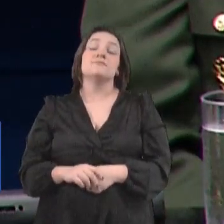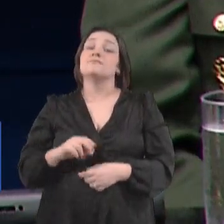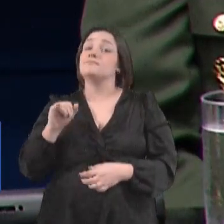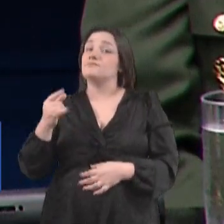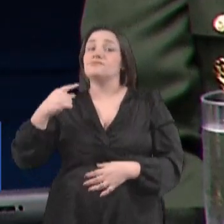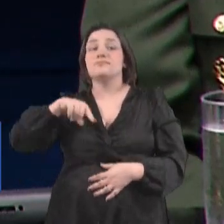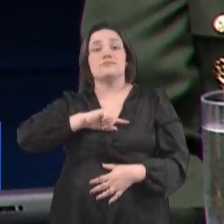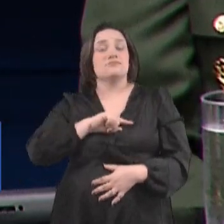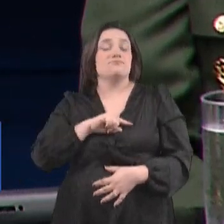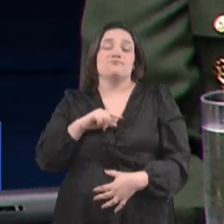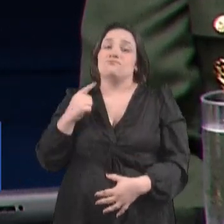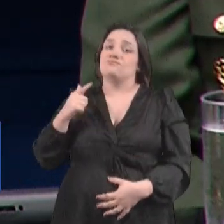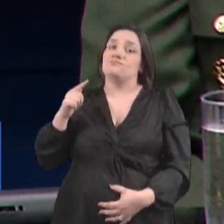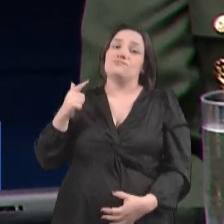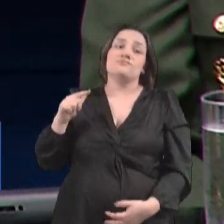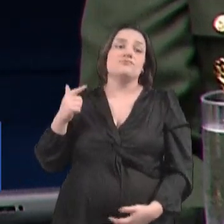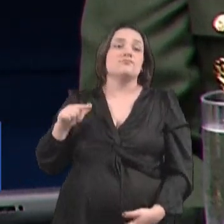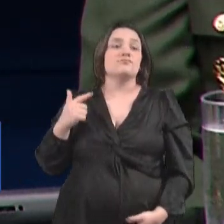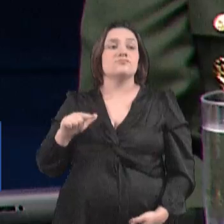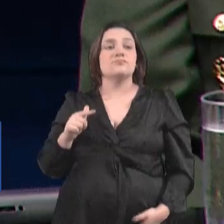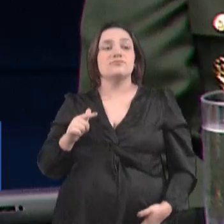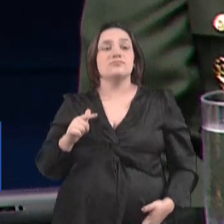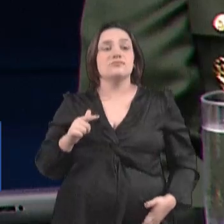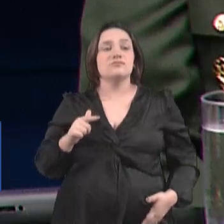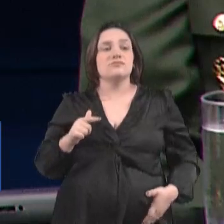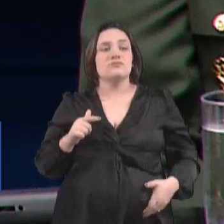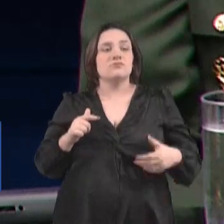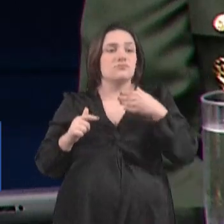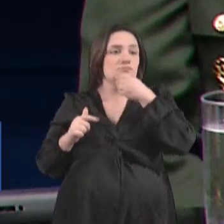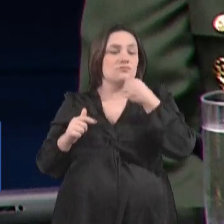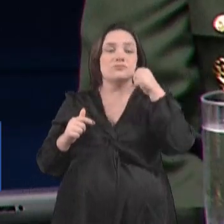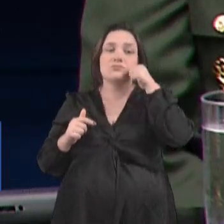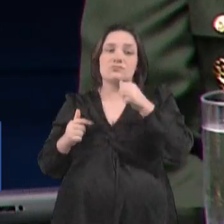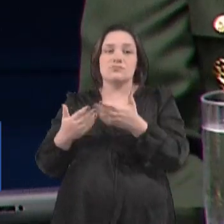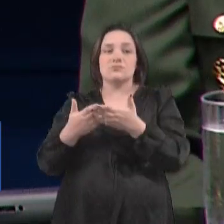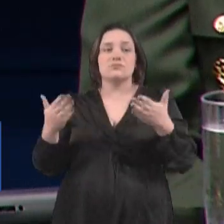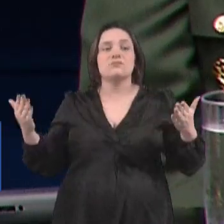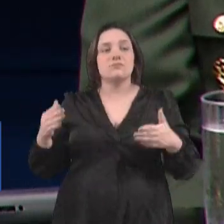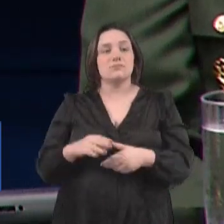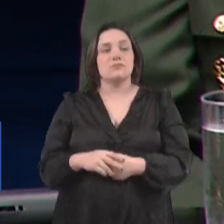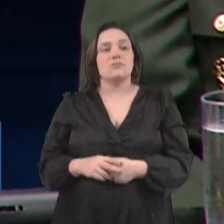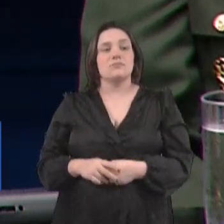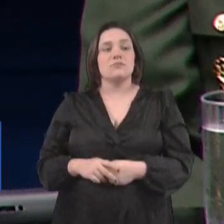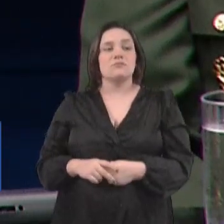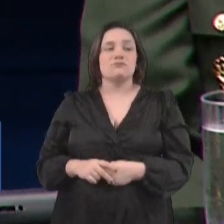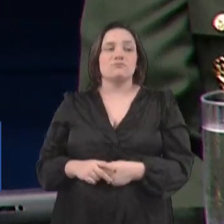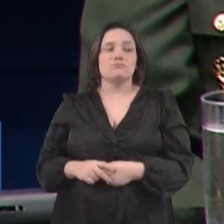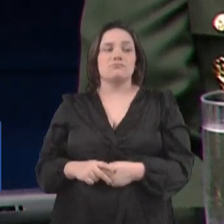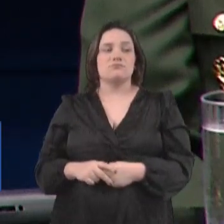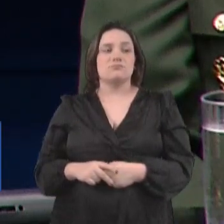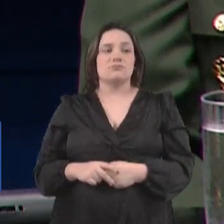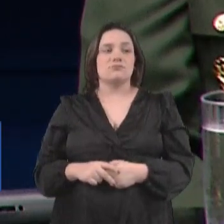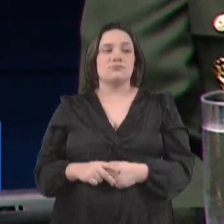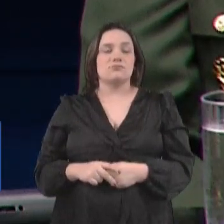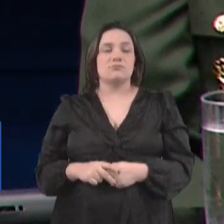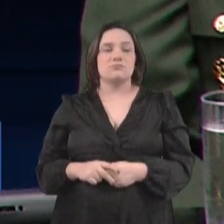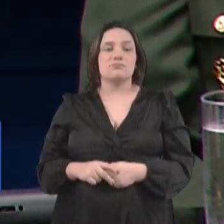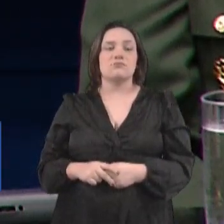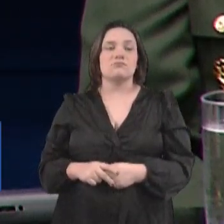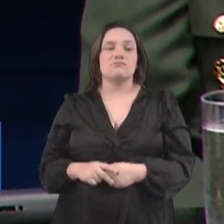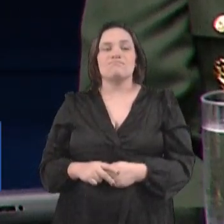não tivéssemos esses bravos homens e mulheres, nós possivelmente, com